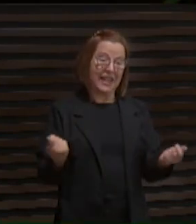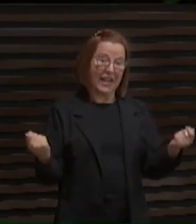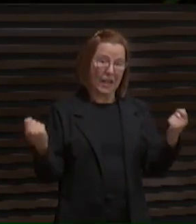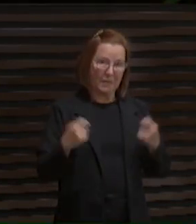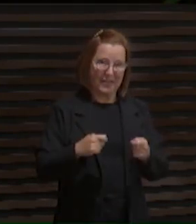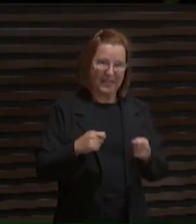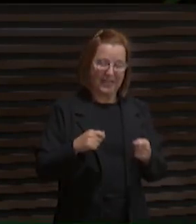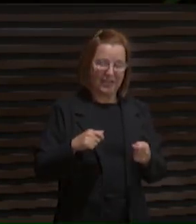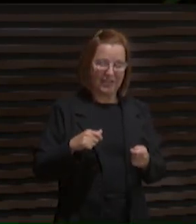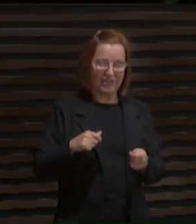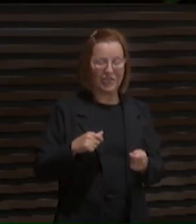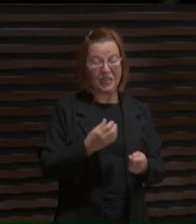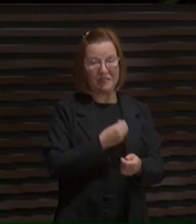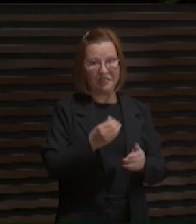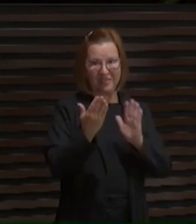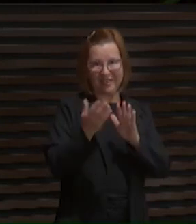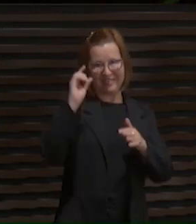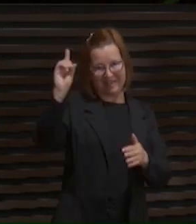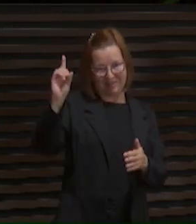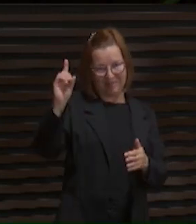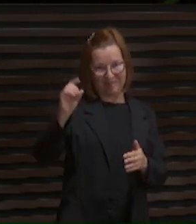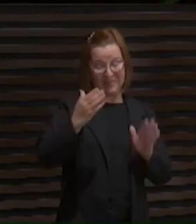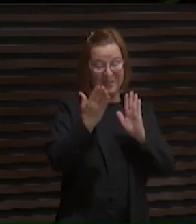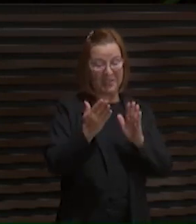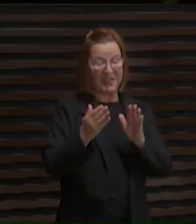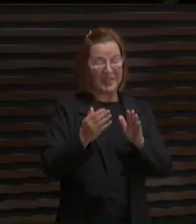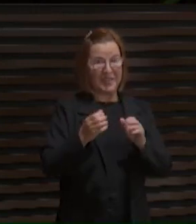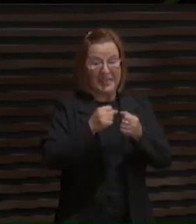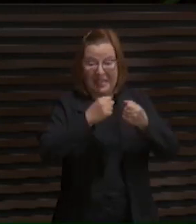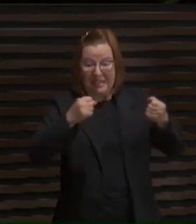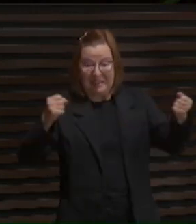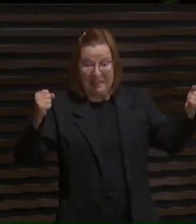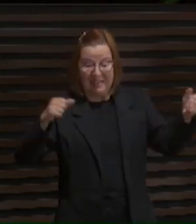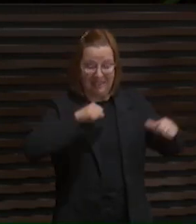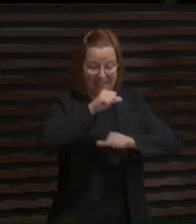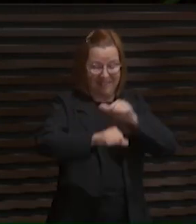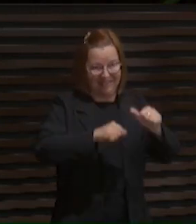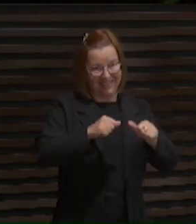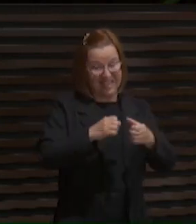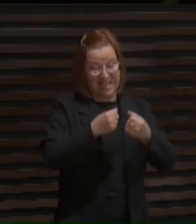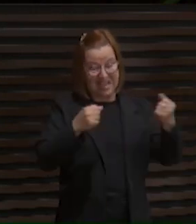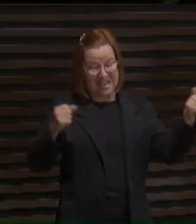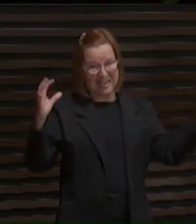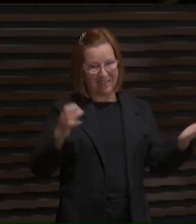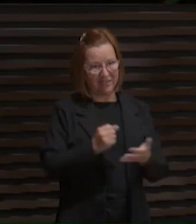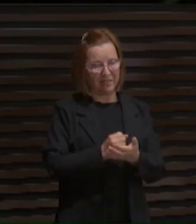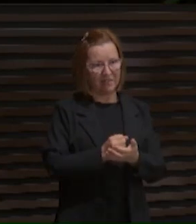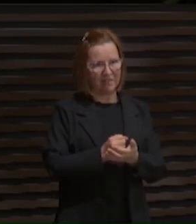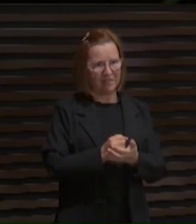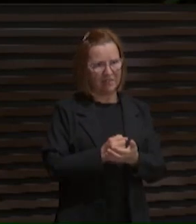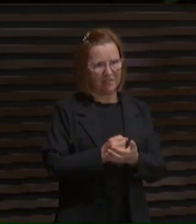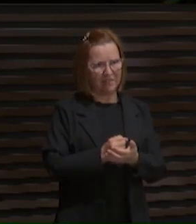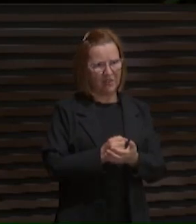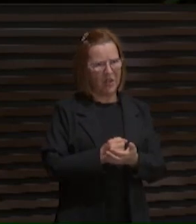7,14. Diante de tão grande mudança, tão grande salvação, o cristão deve ou não cumprir a lei